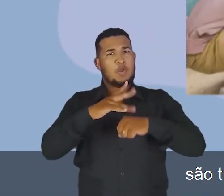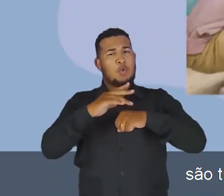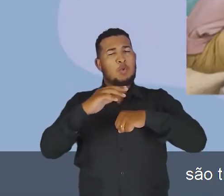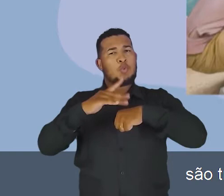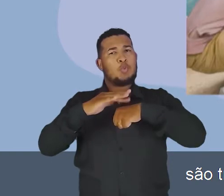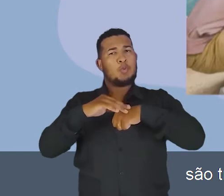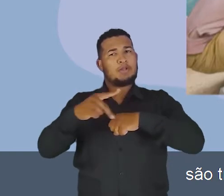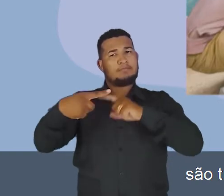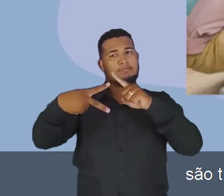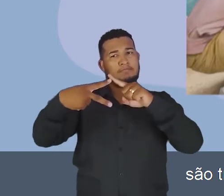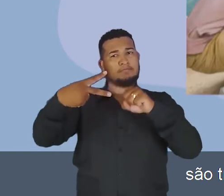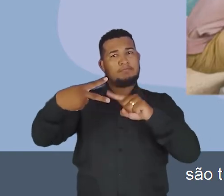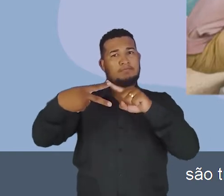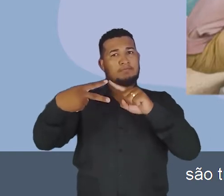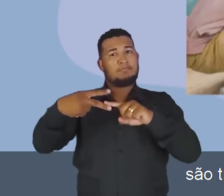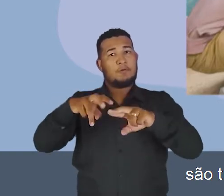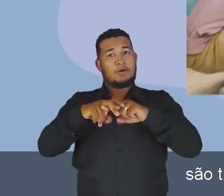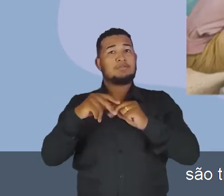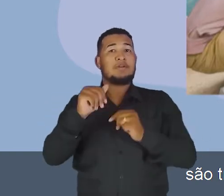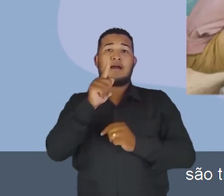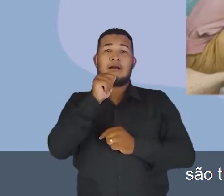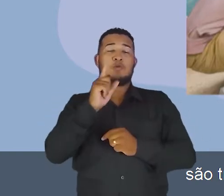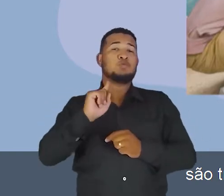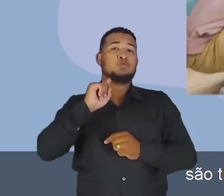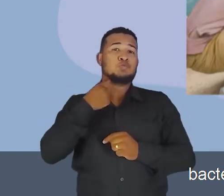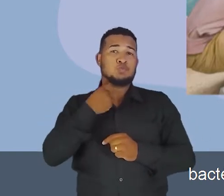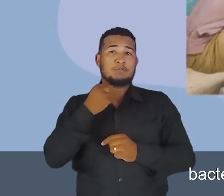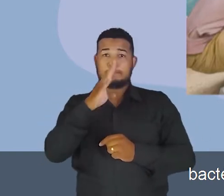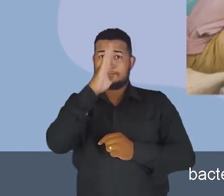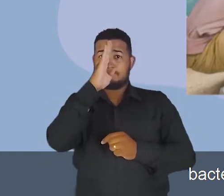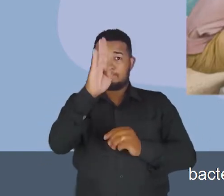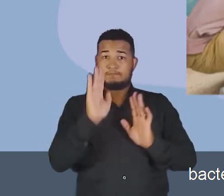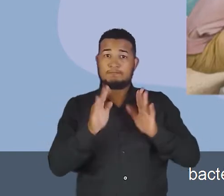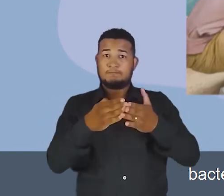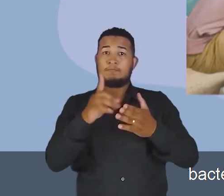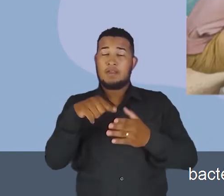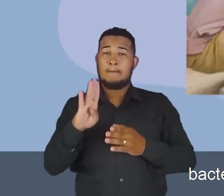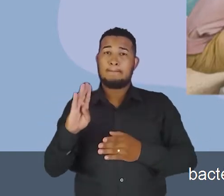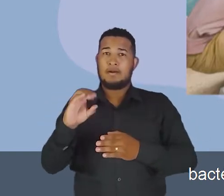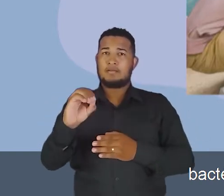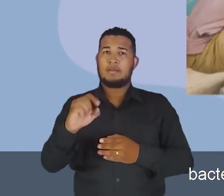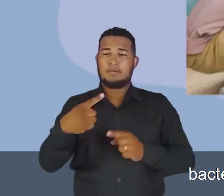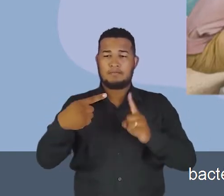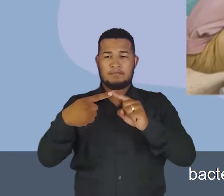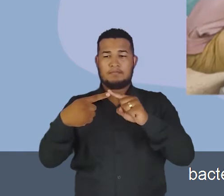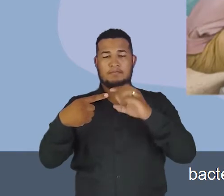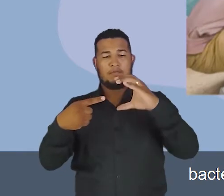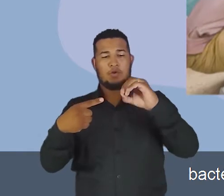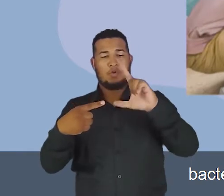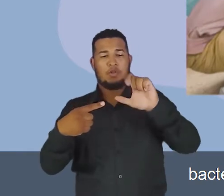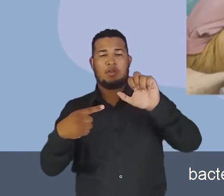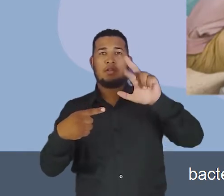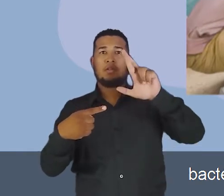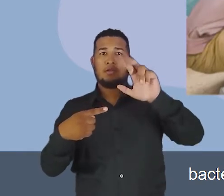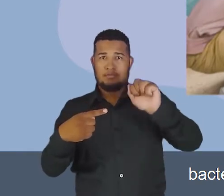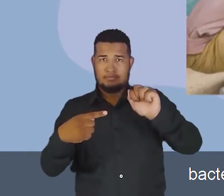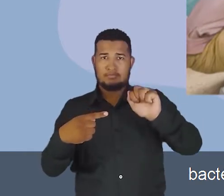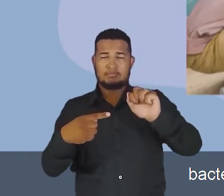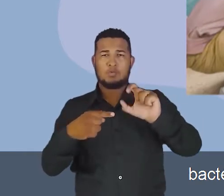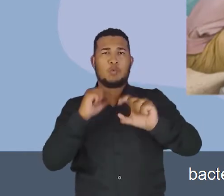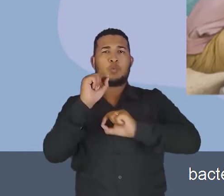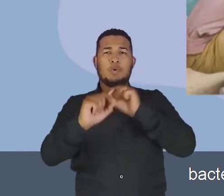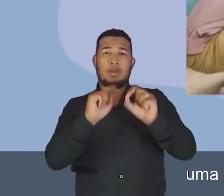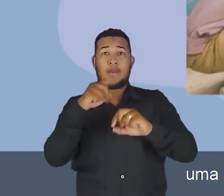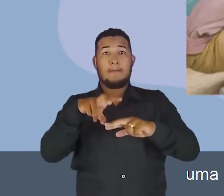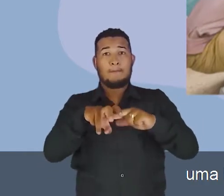que são transmitidas através da água contaminada causada por bactérias. A primeira é a cólera, né? A cólera ela é